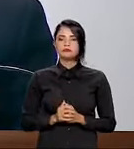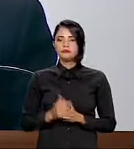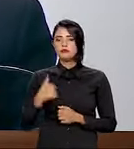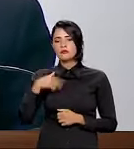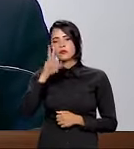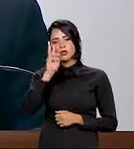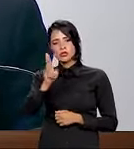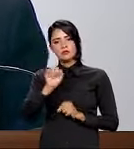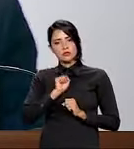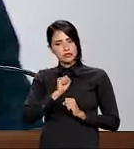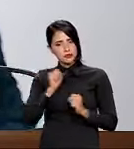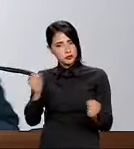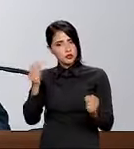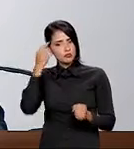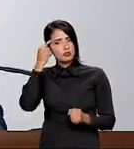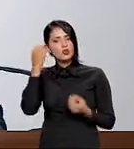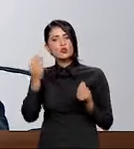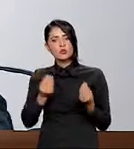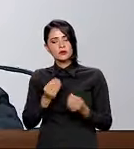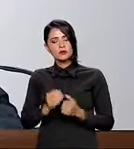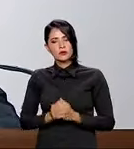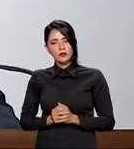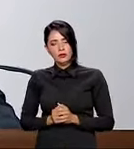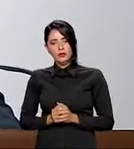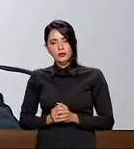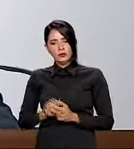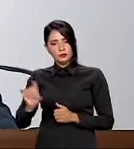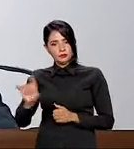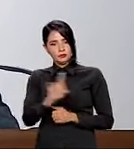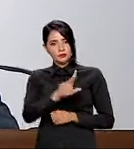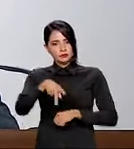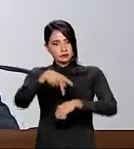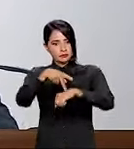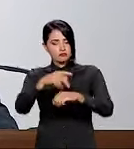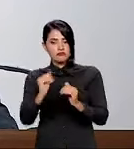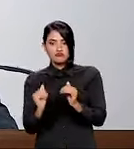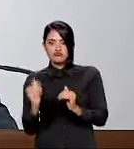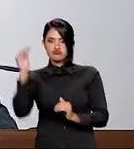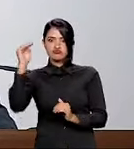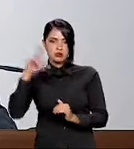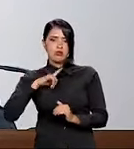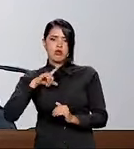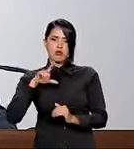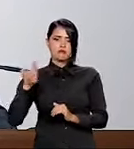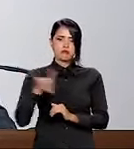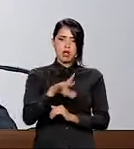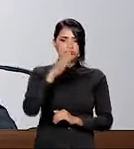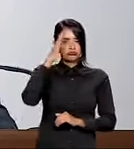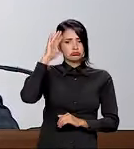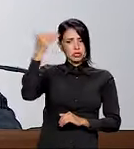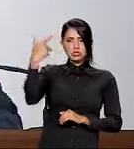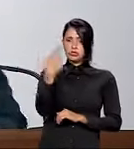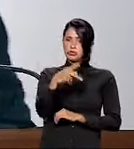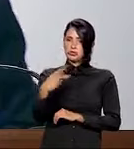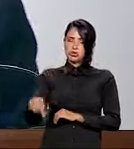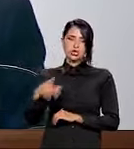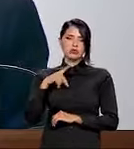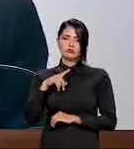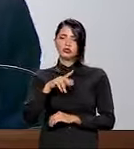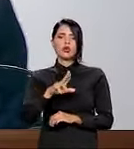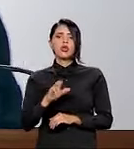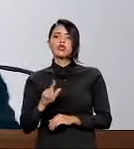Eu sempre defendi a ideia de que cada país é soberano para decidir o seu regime